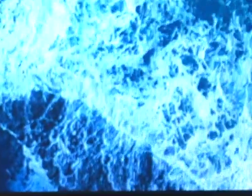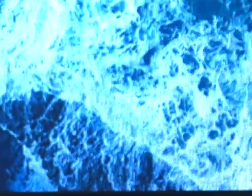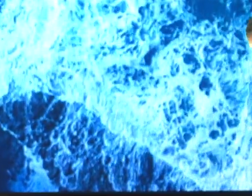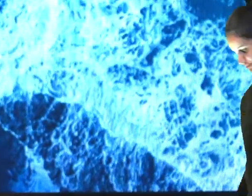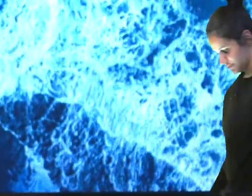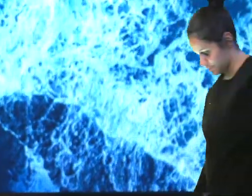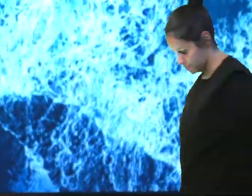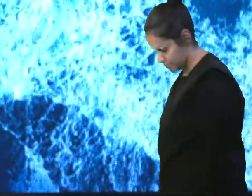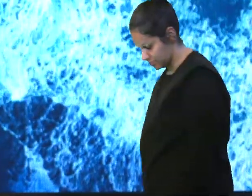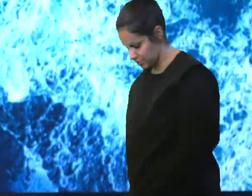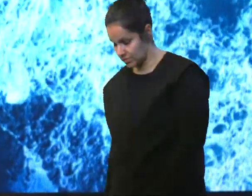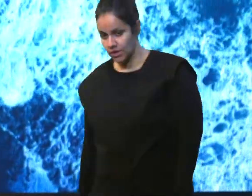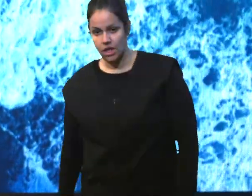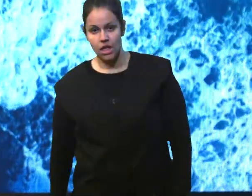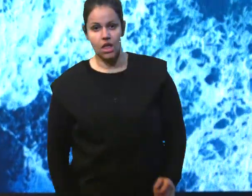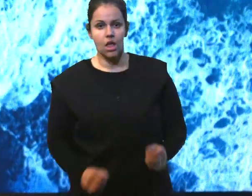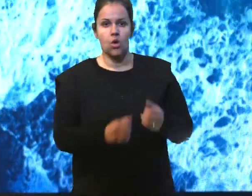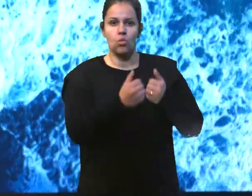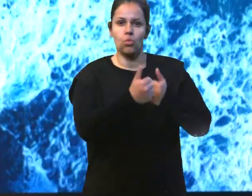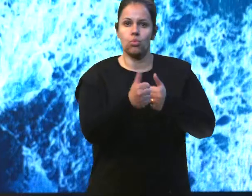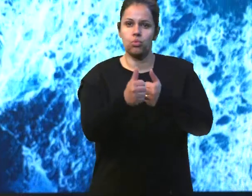Seguir a Jesus.